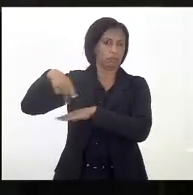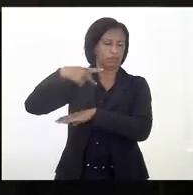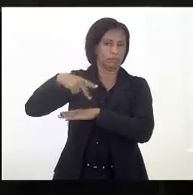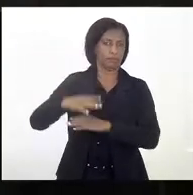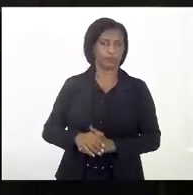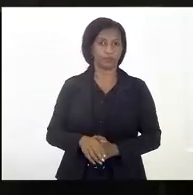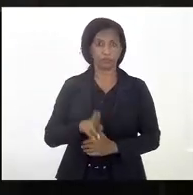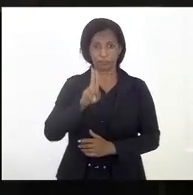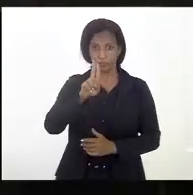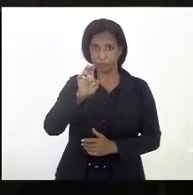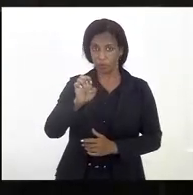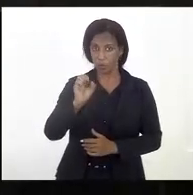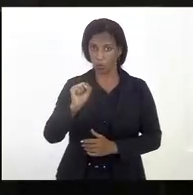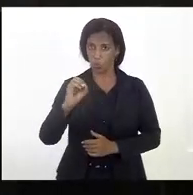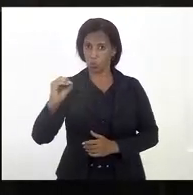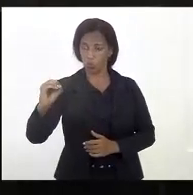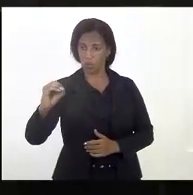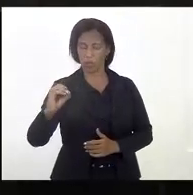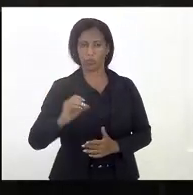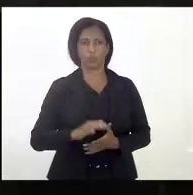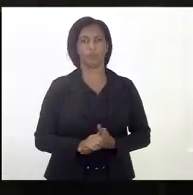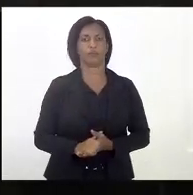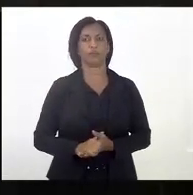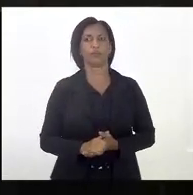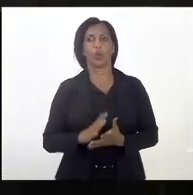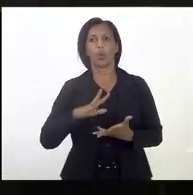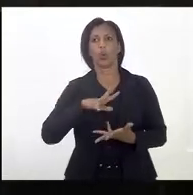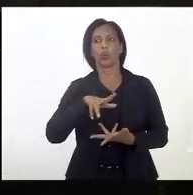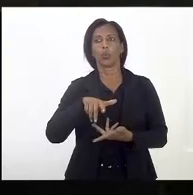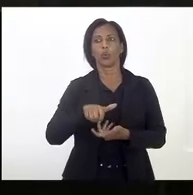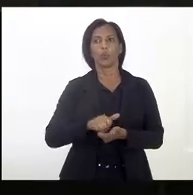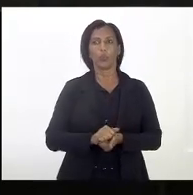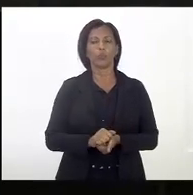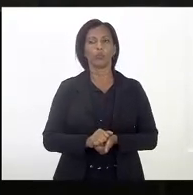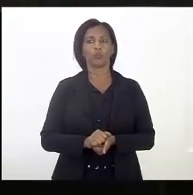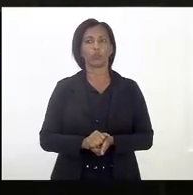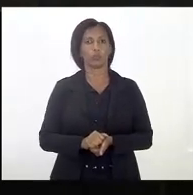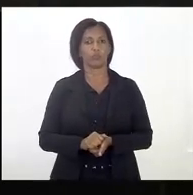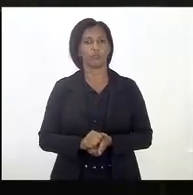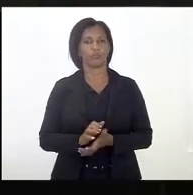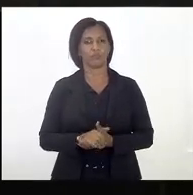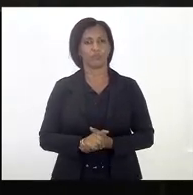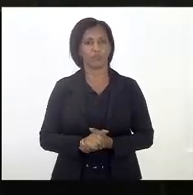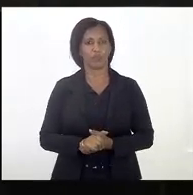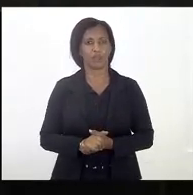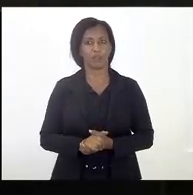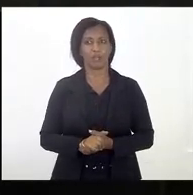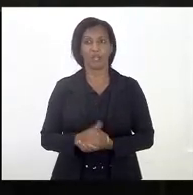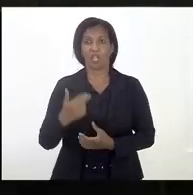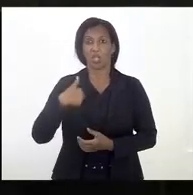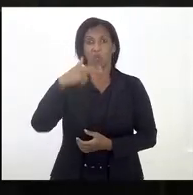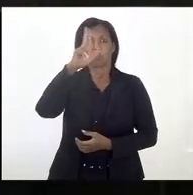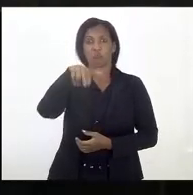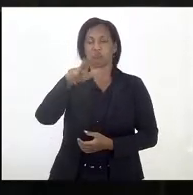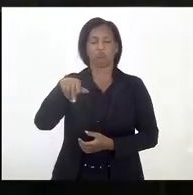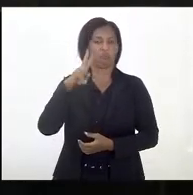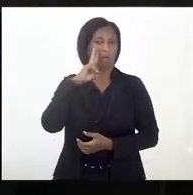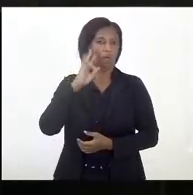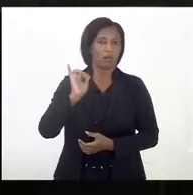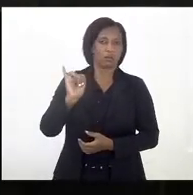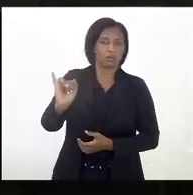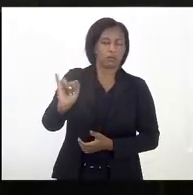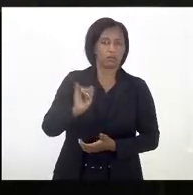aumenta certamente é a única Universidade de no mundo e não tem o que eu tenho uma certa nunca aqui na minha vida é isso